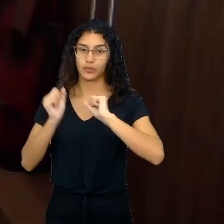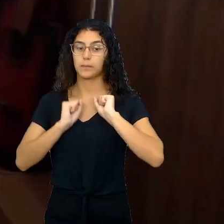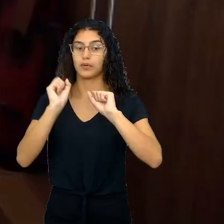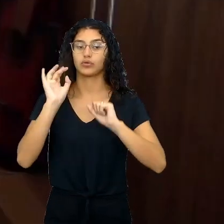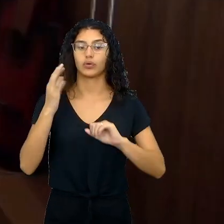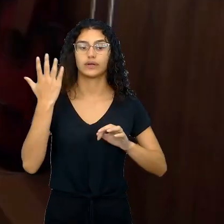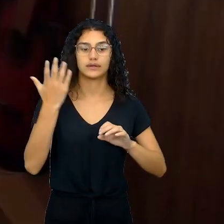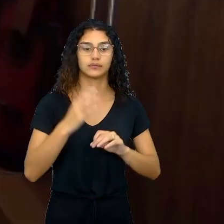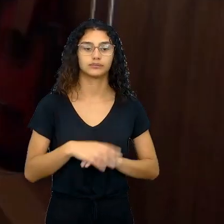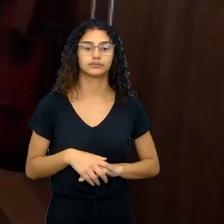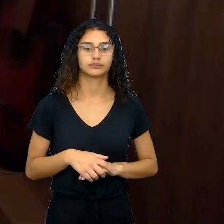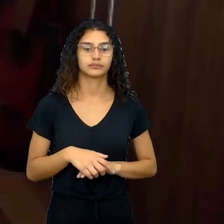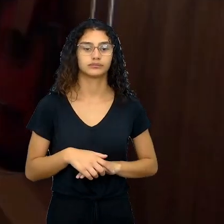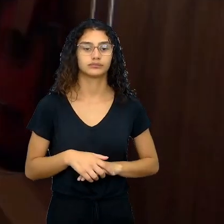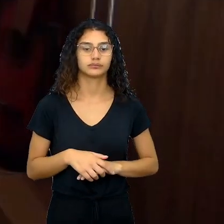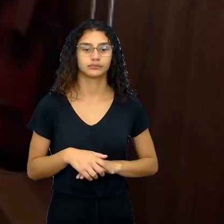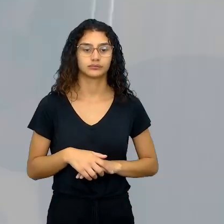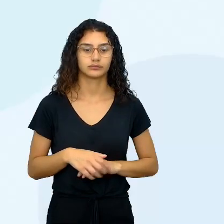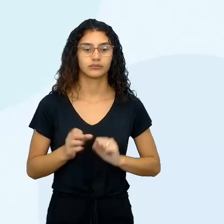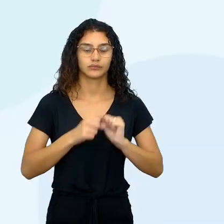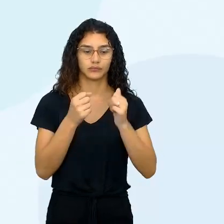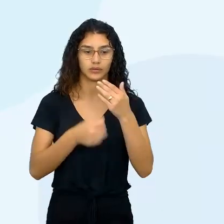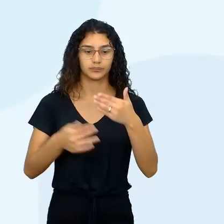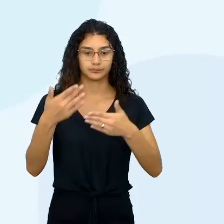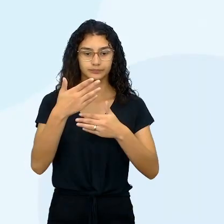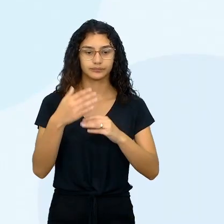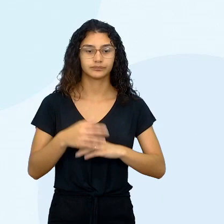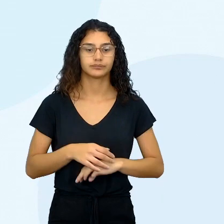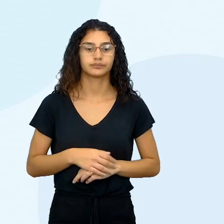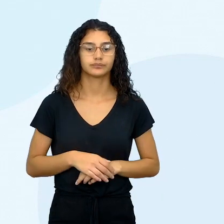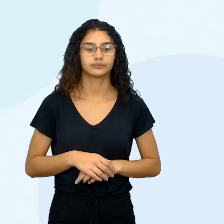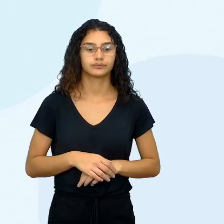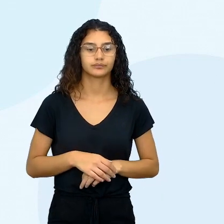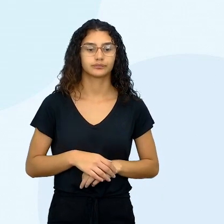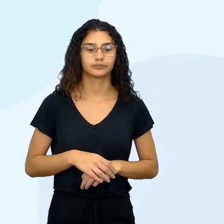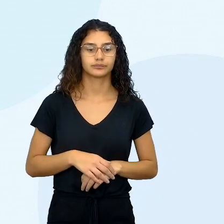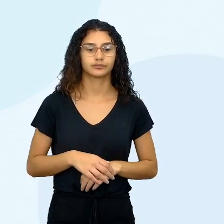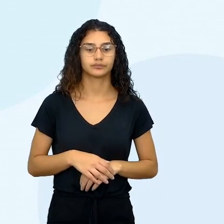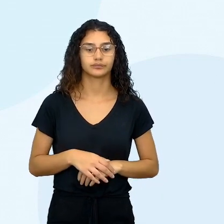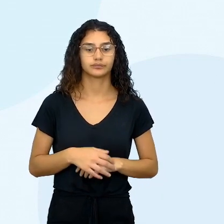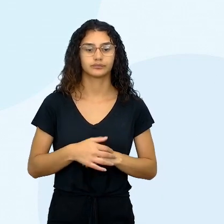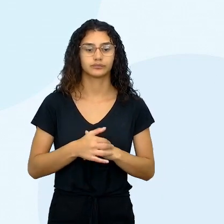efeitos. Pode poder ir para o próximo, por favor?